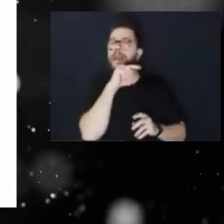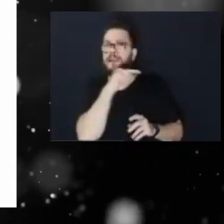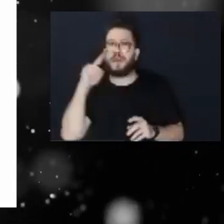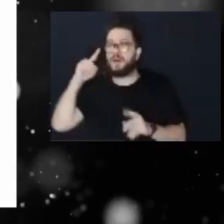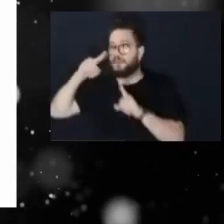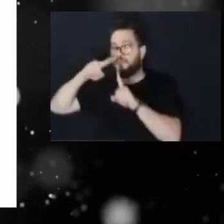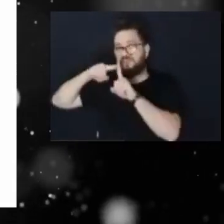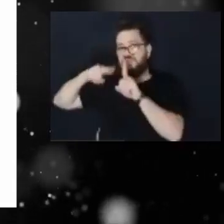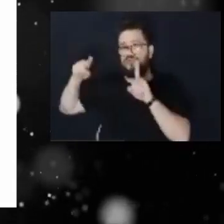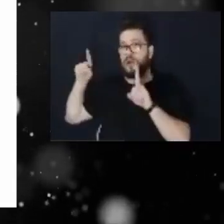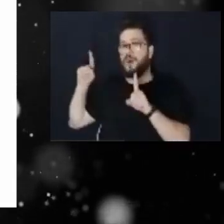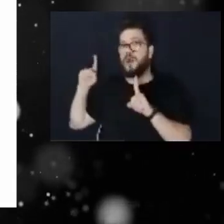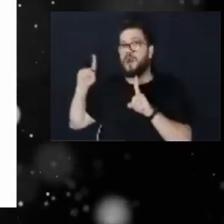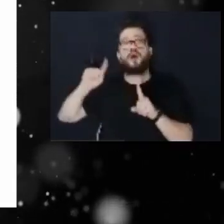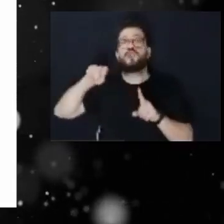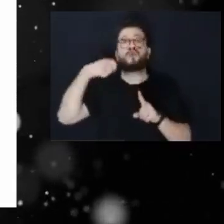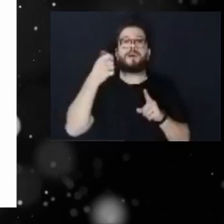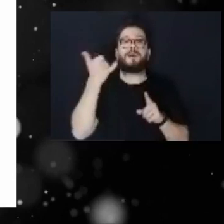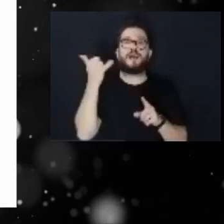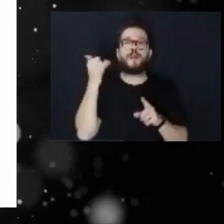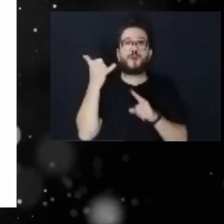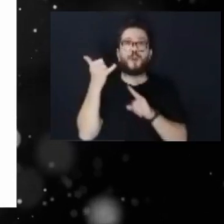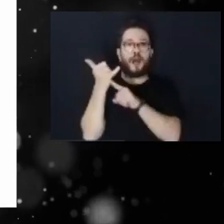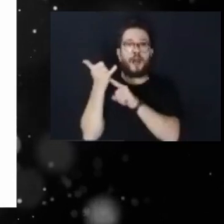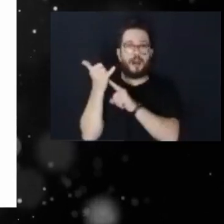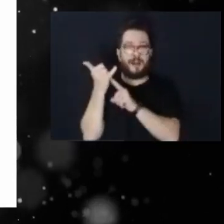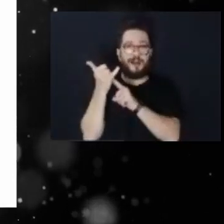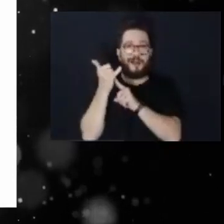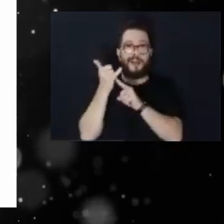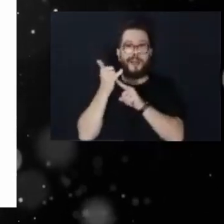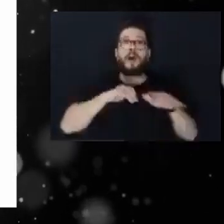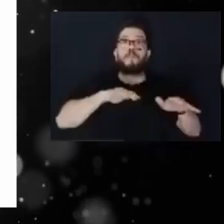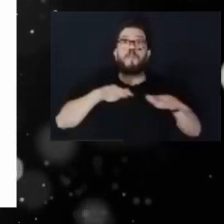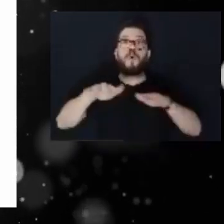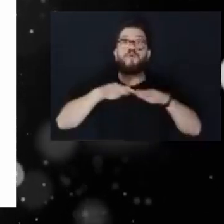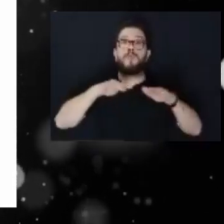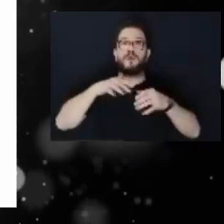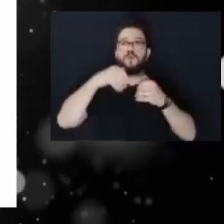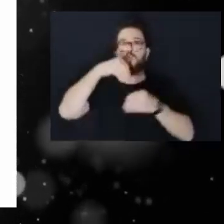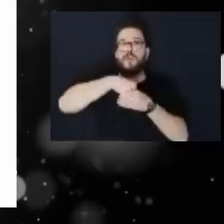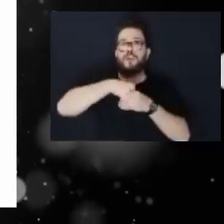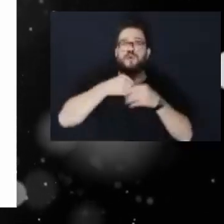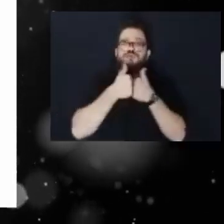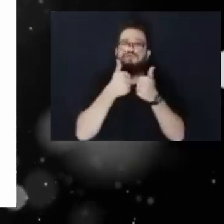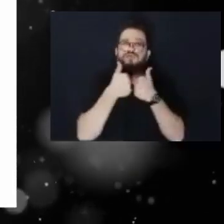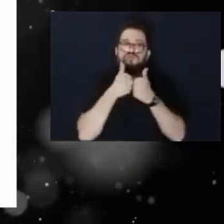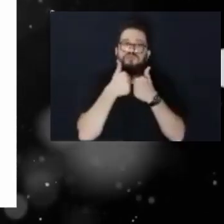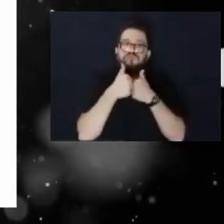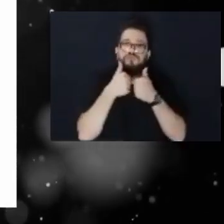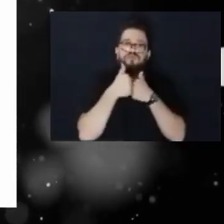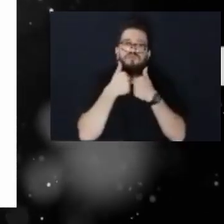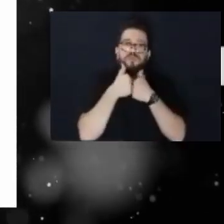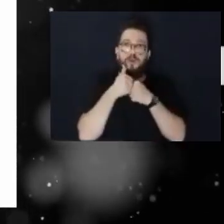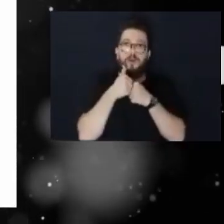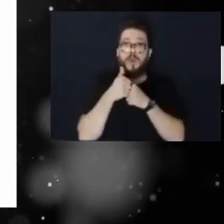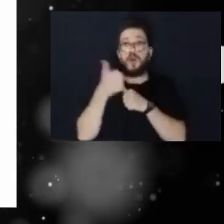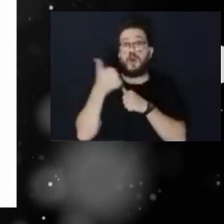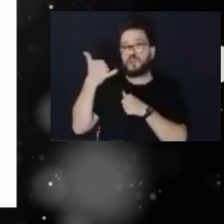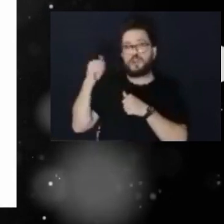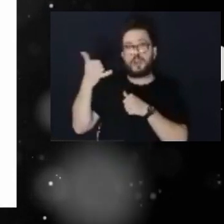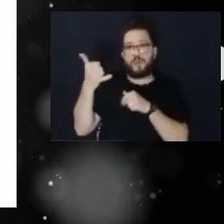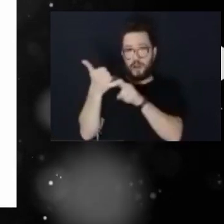celulares, tá? No transporte público. Então, o índice do Mobility Reports, ele monitora todos os celulares